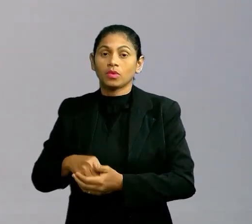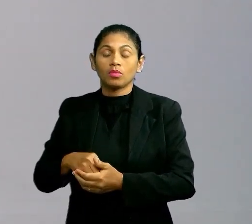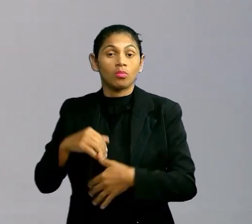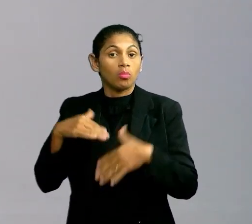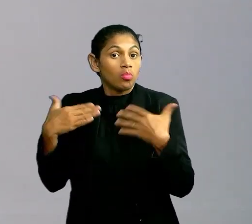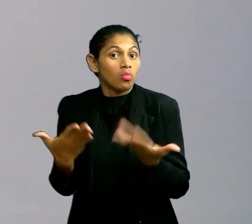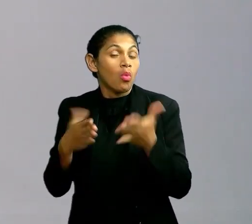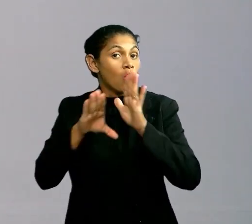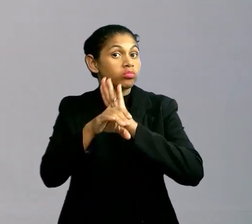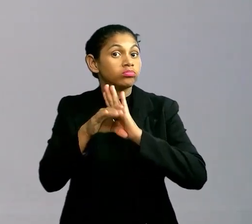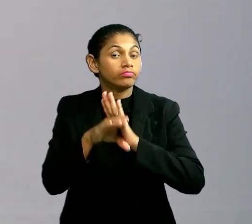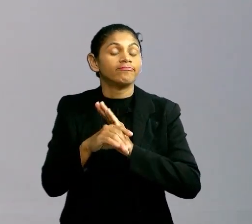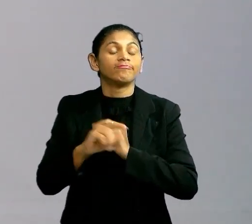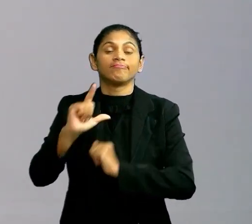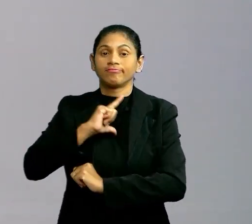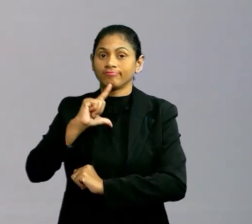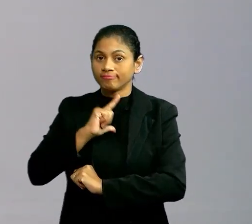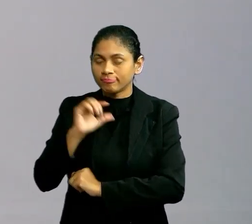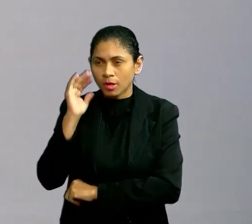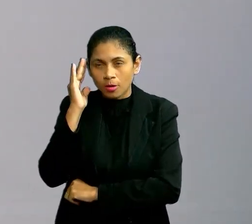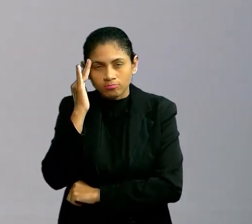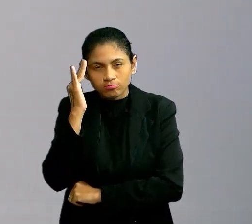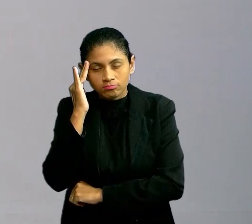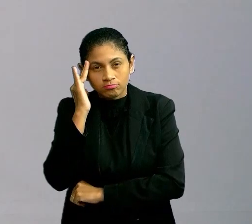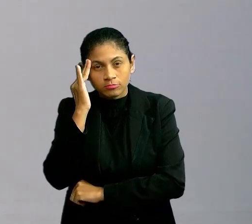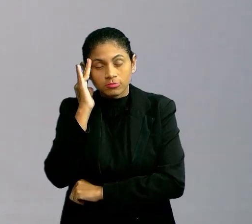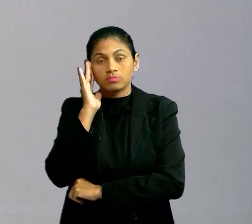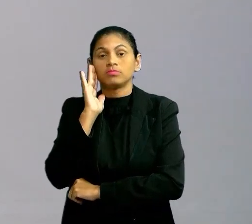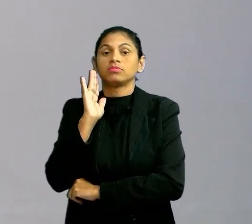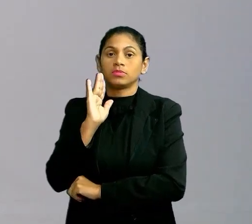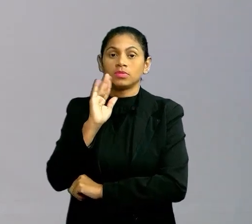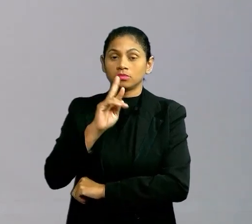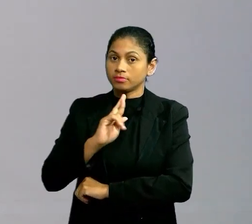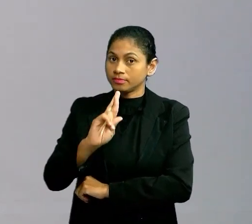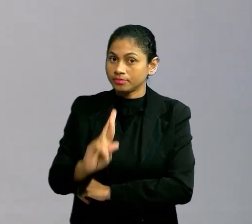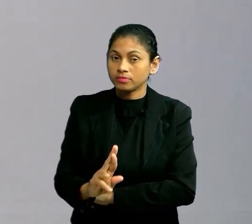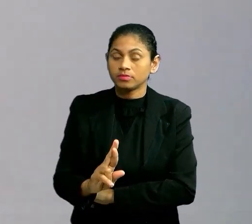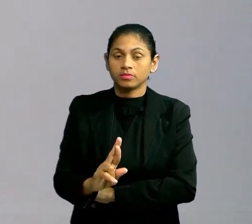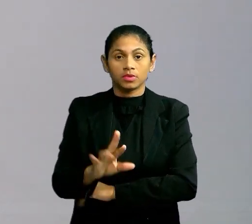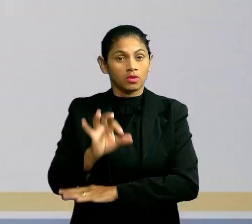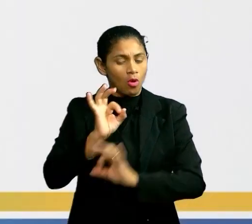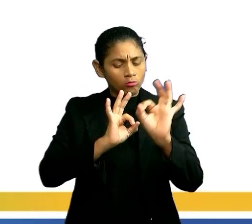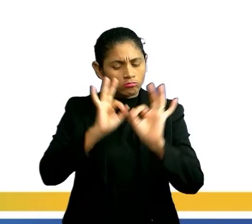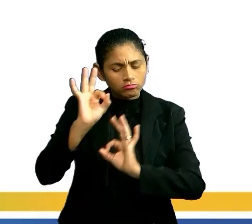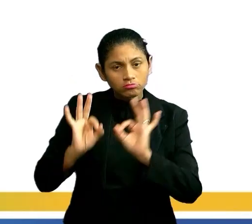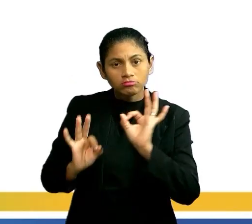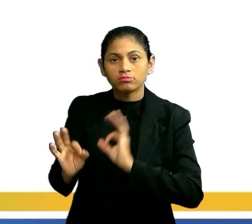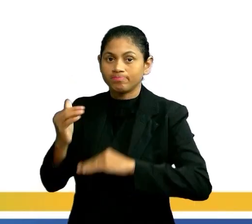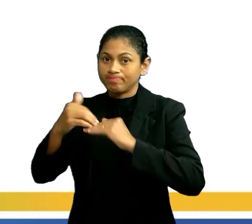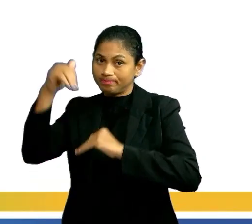conceito? Você ter noção dos resultados se você tiver um preparo maior, certo? Então bora ter atenção agora.